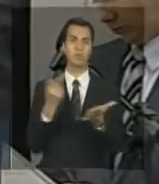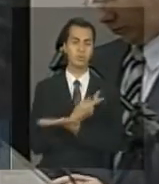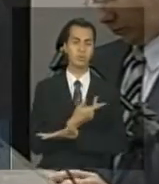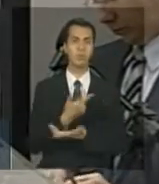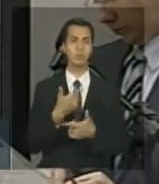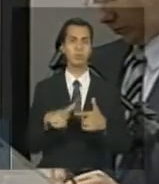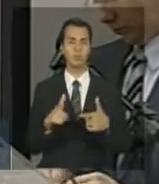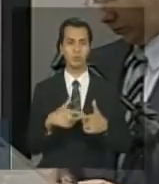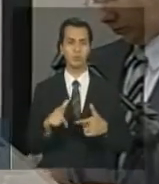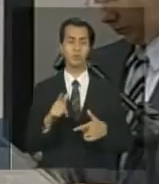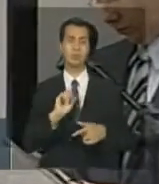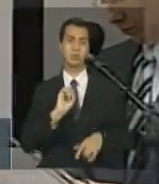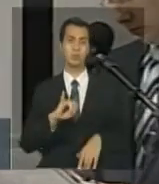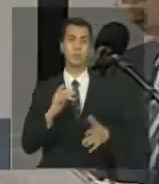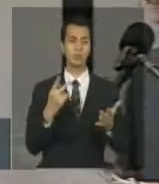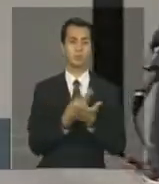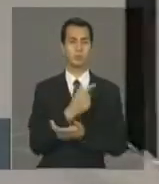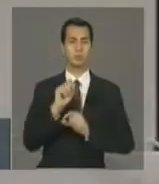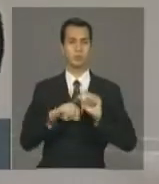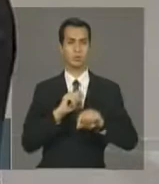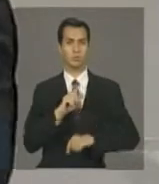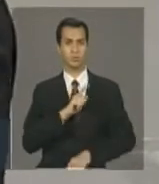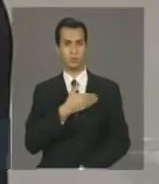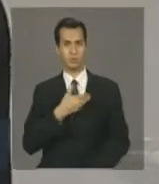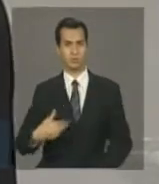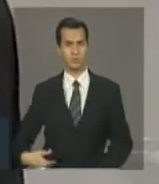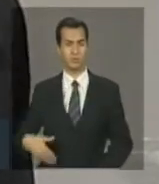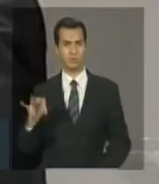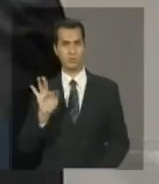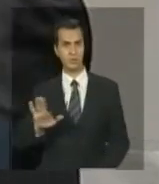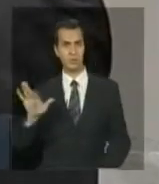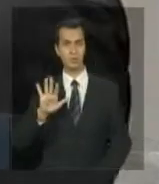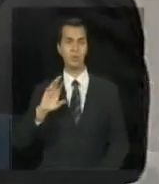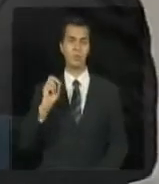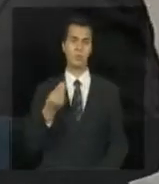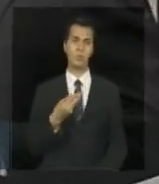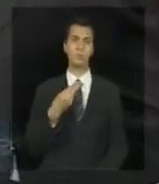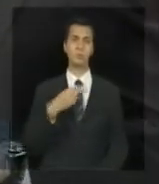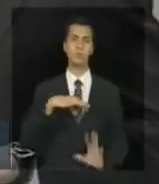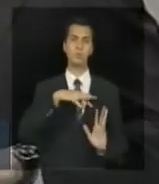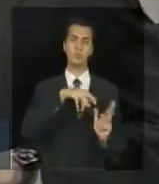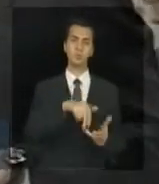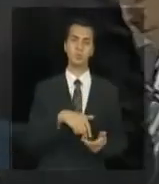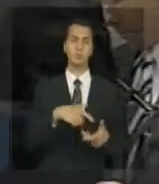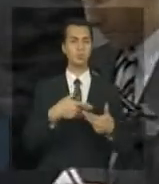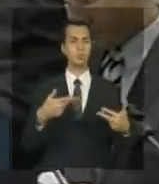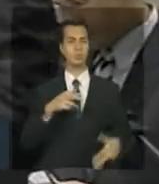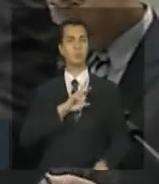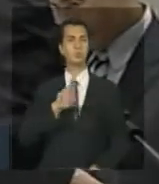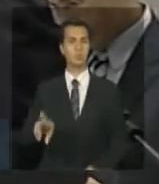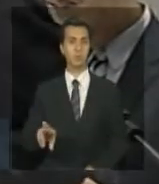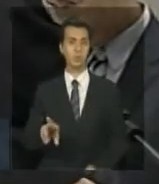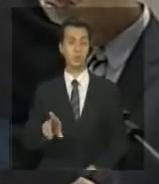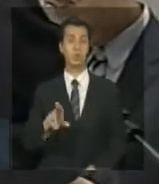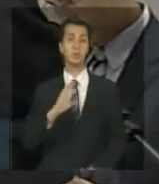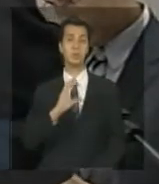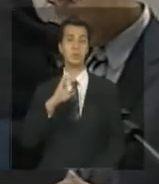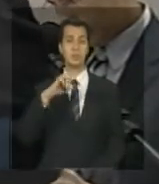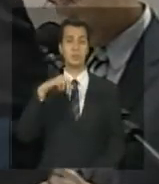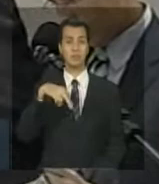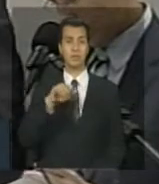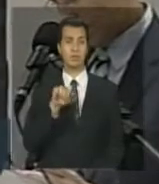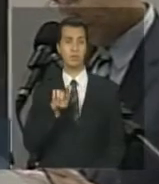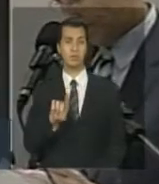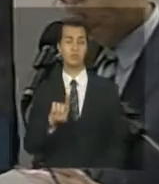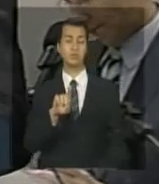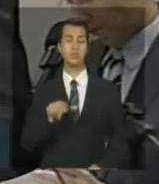aparato dos governos estaduais e municipais Federal ONGs organismos nacionais em alguns casos dá uma resposta WhatsApp então um cenário atua em